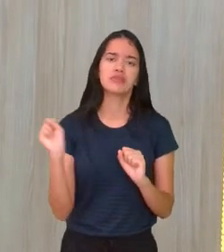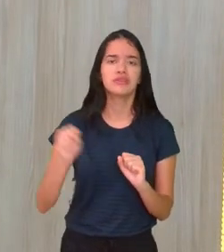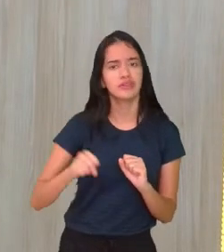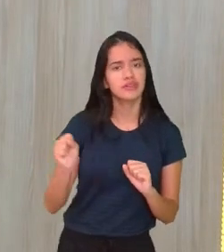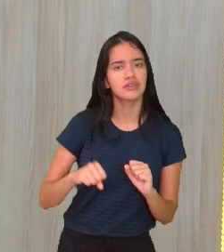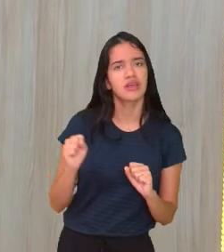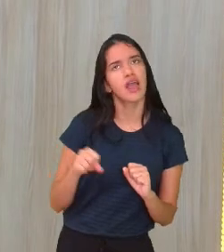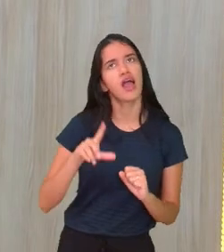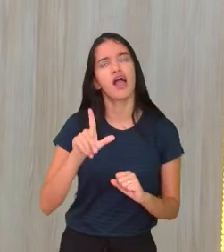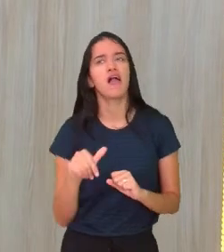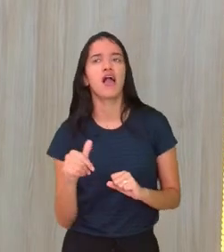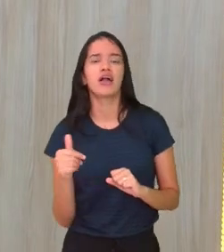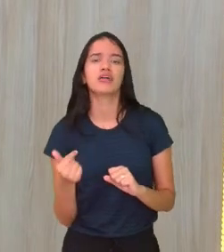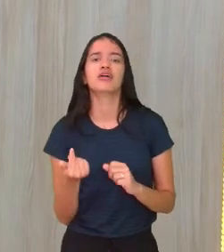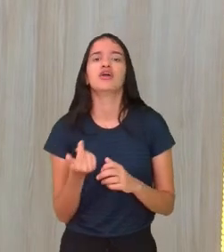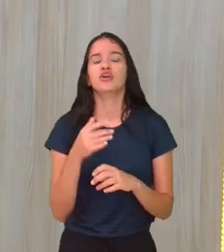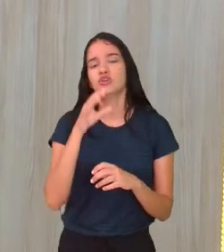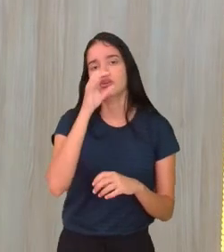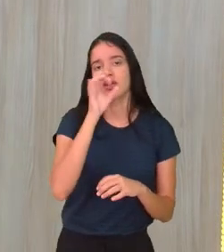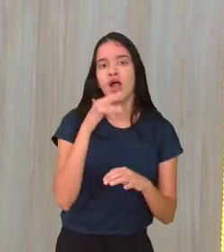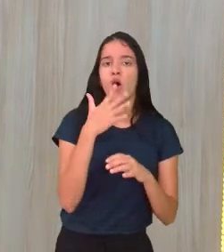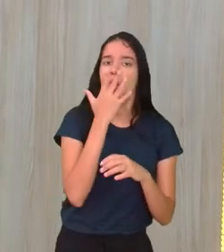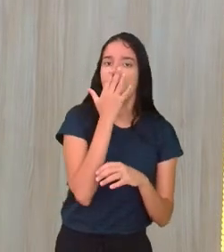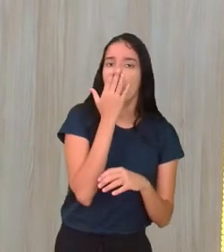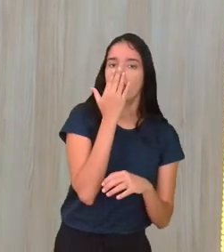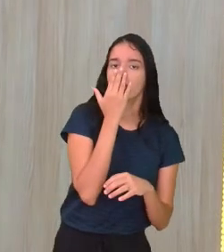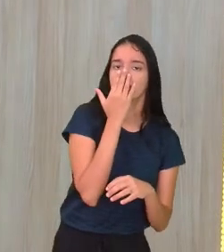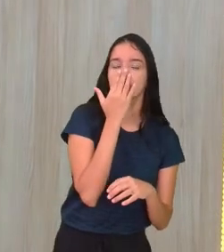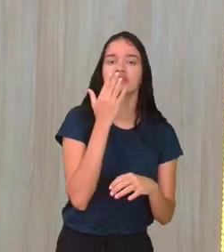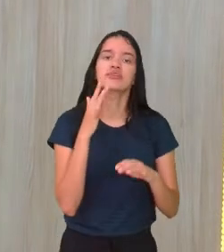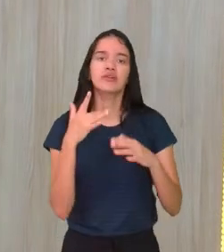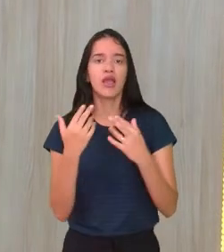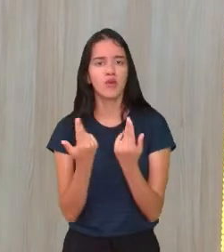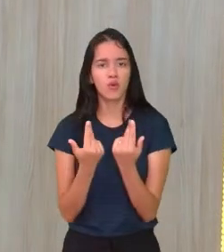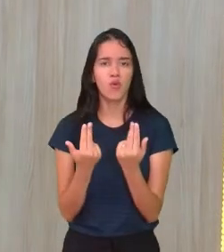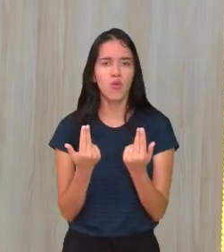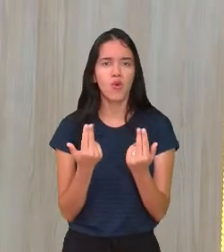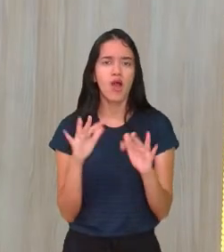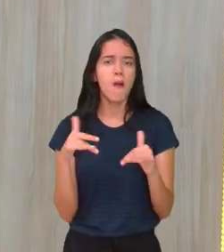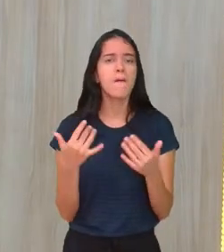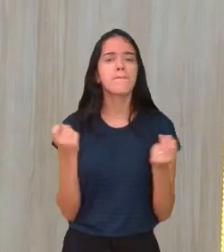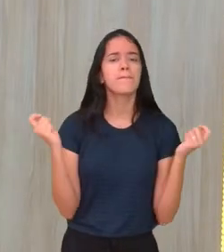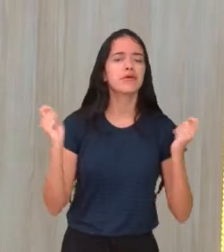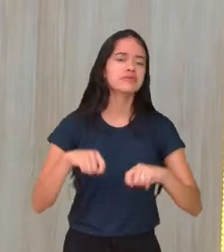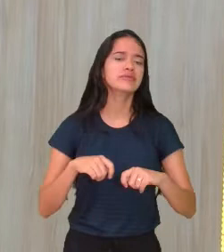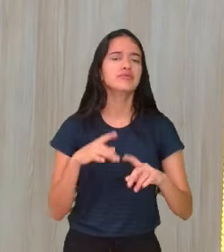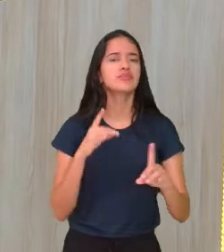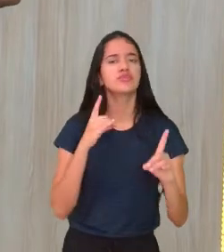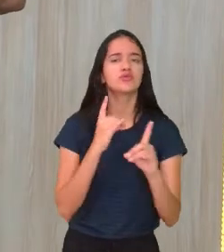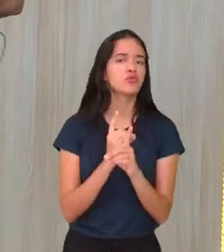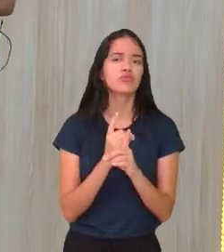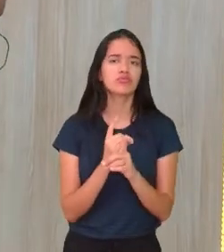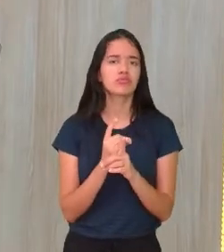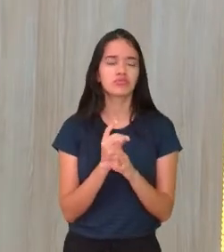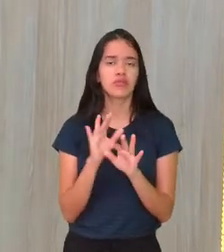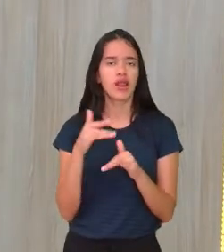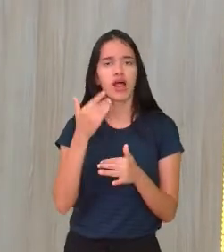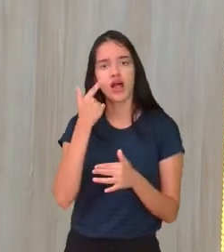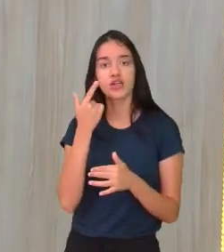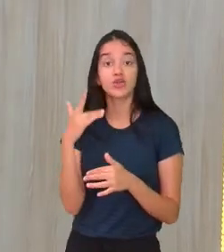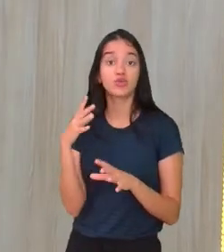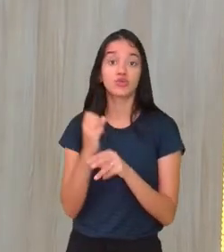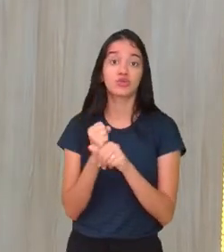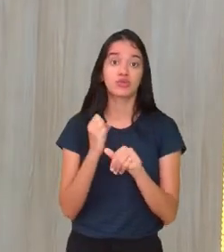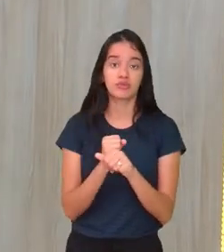cores iguais, quantas possibilidades a gente poderia encontrar aqui, tá? No